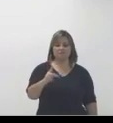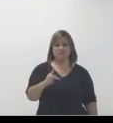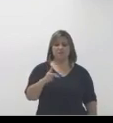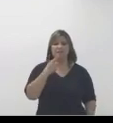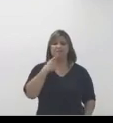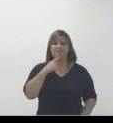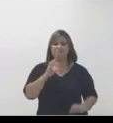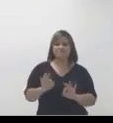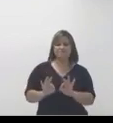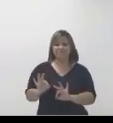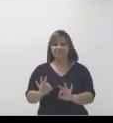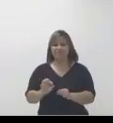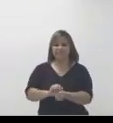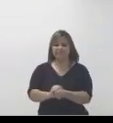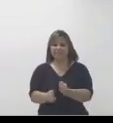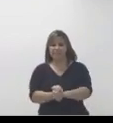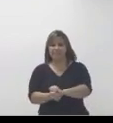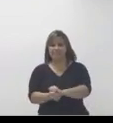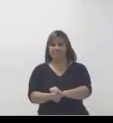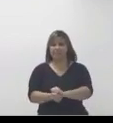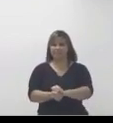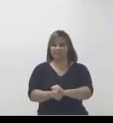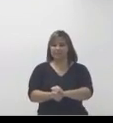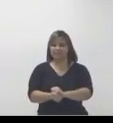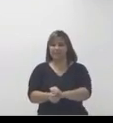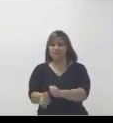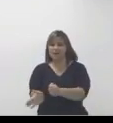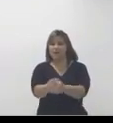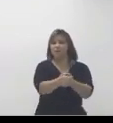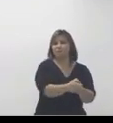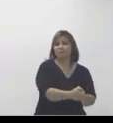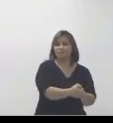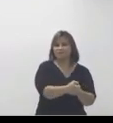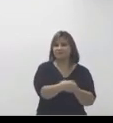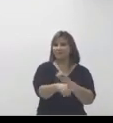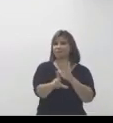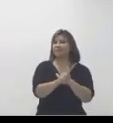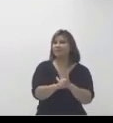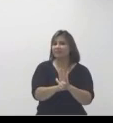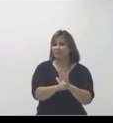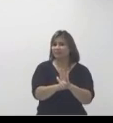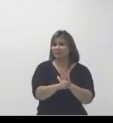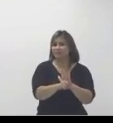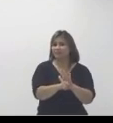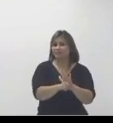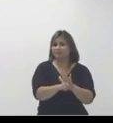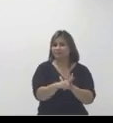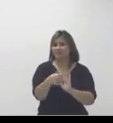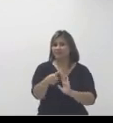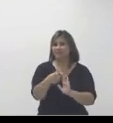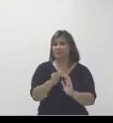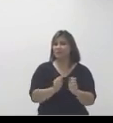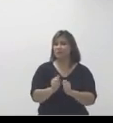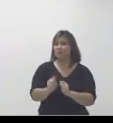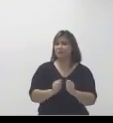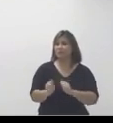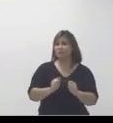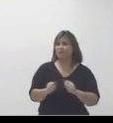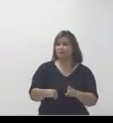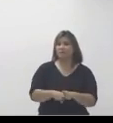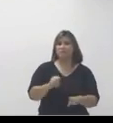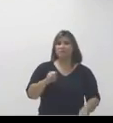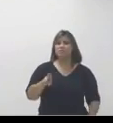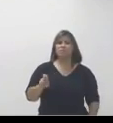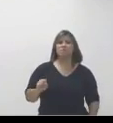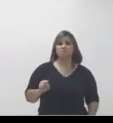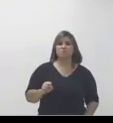lei pra existir coisas por fora da legislação existir equipamentos que não são controlados por exemplo o sus tem